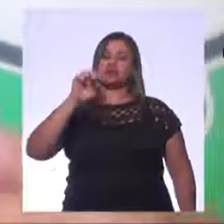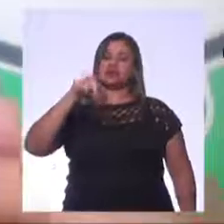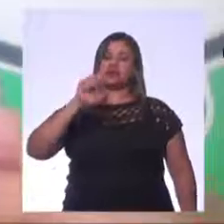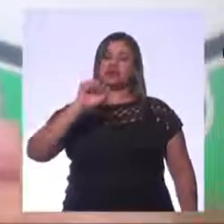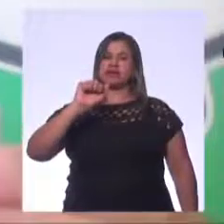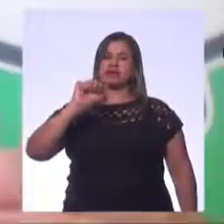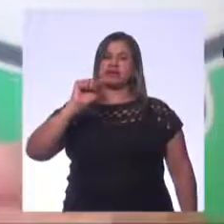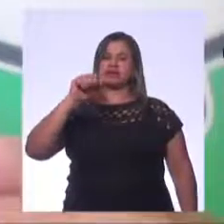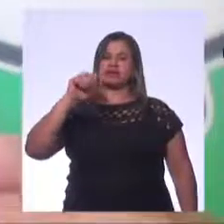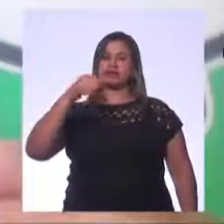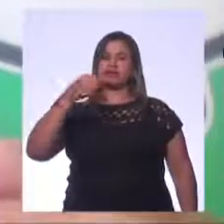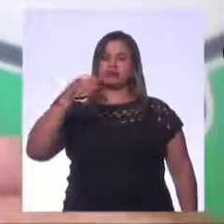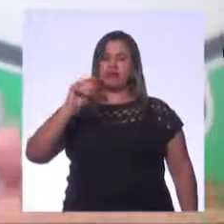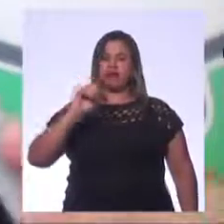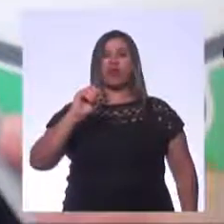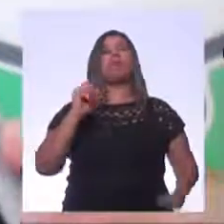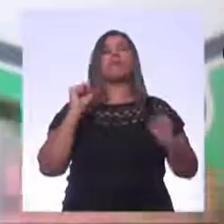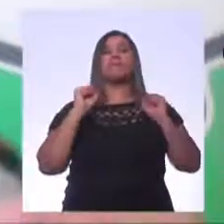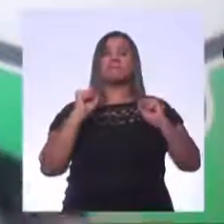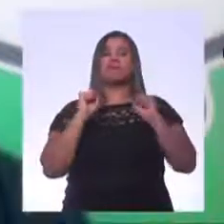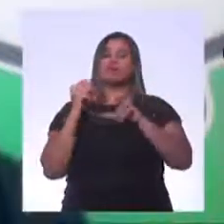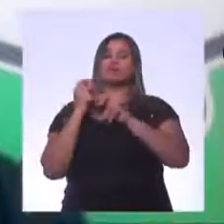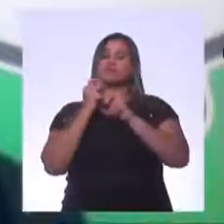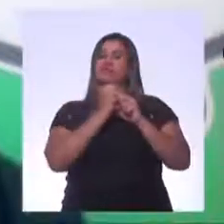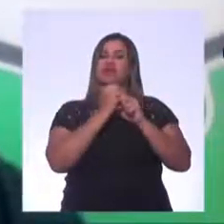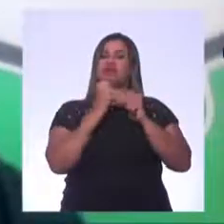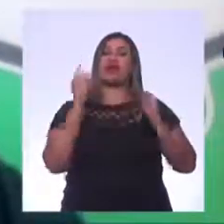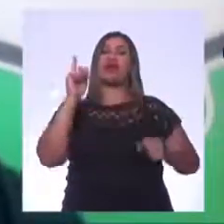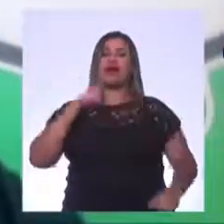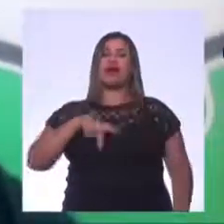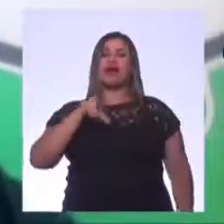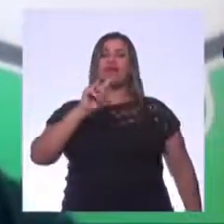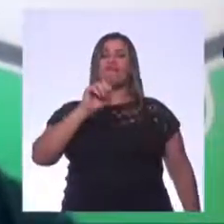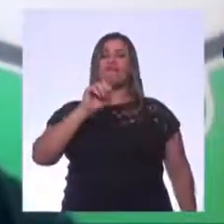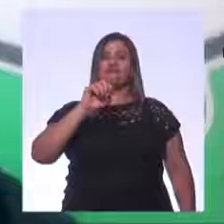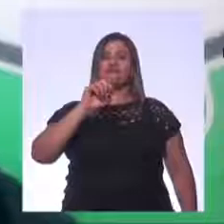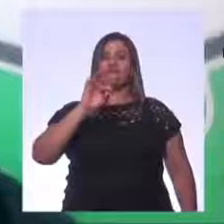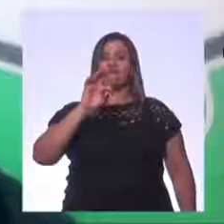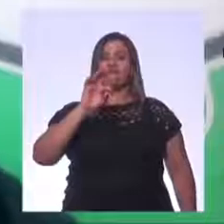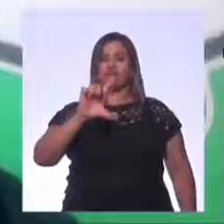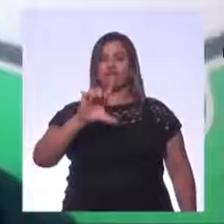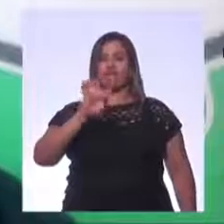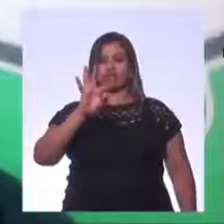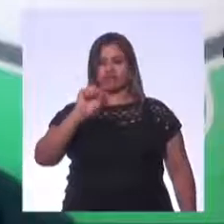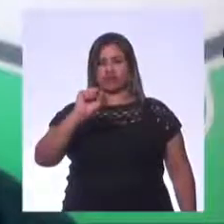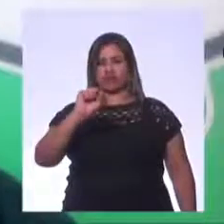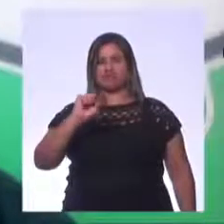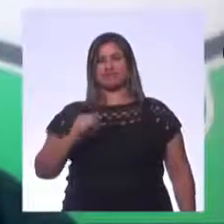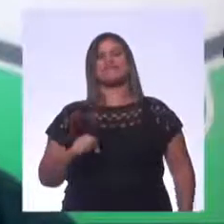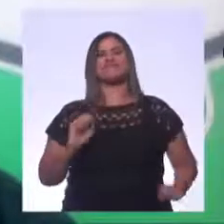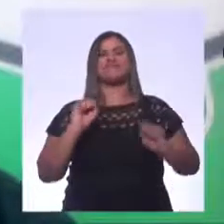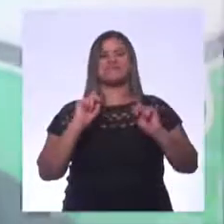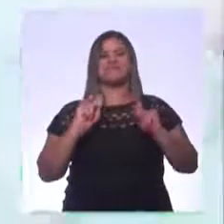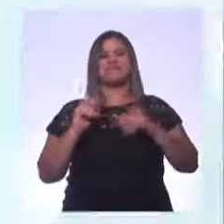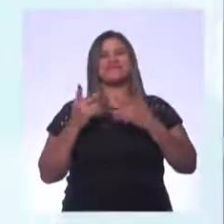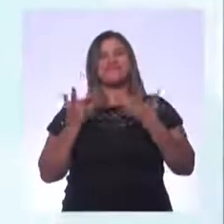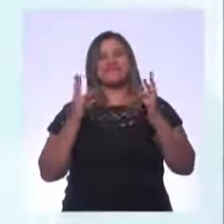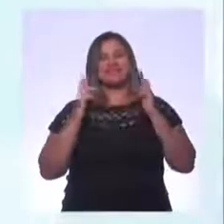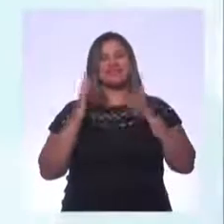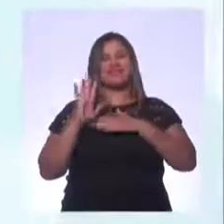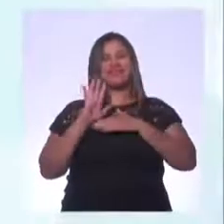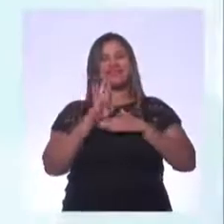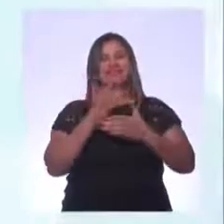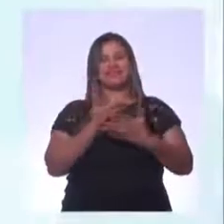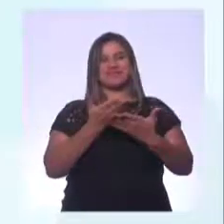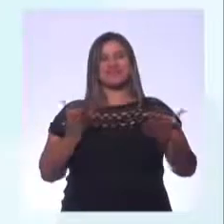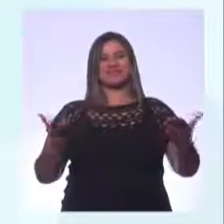essa tensão pode ser medida em volts, ok? Espero ter esclarecido e